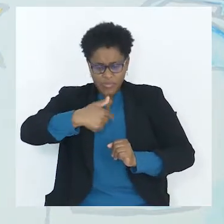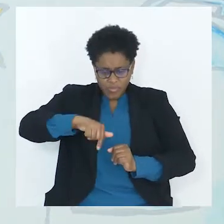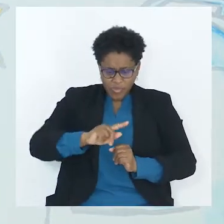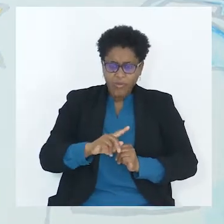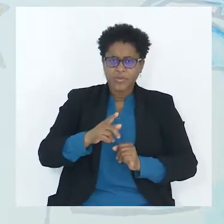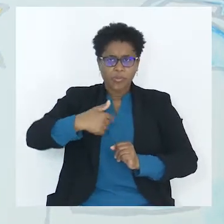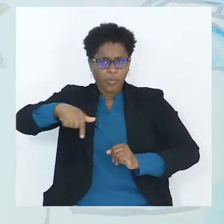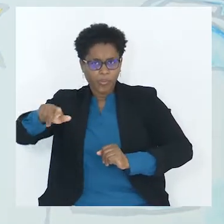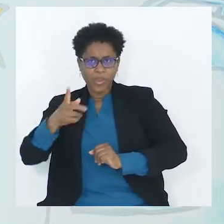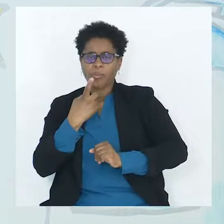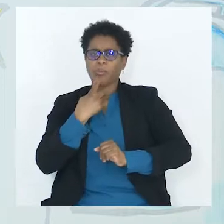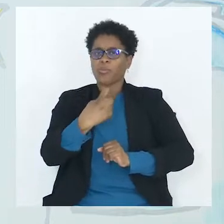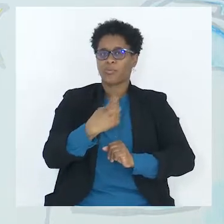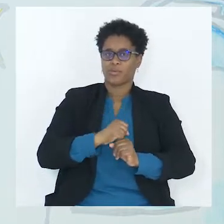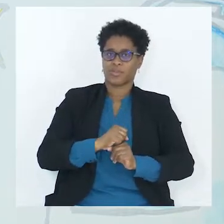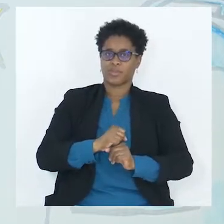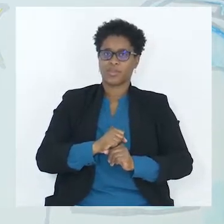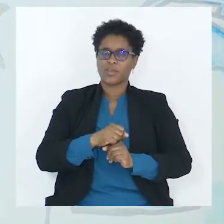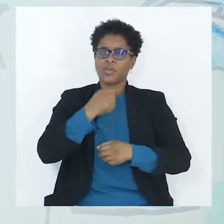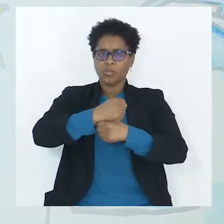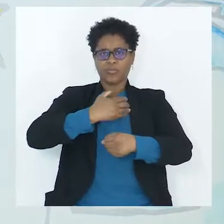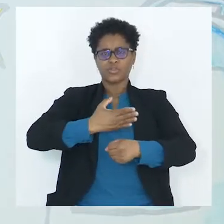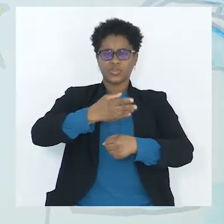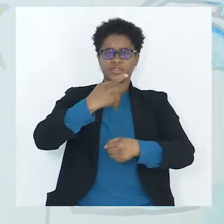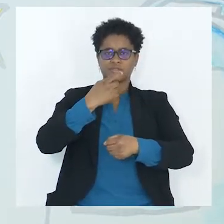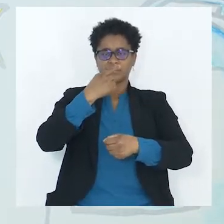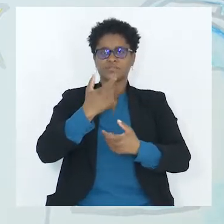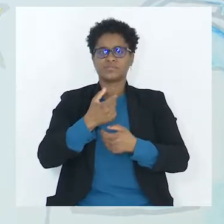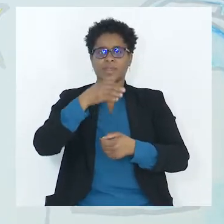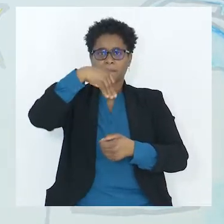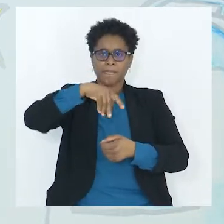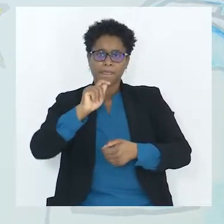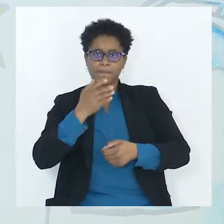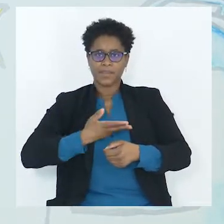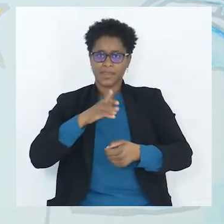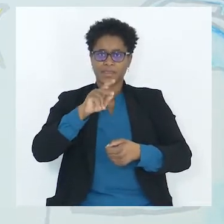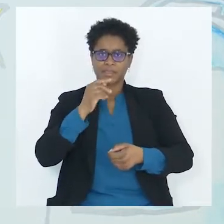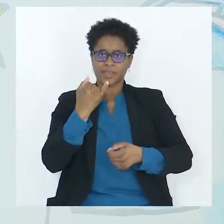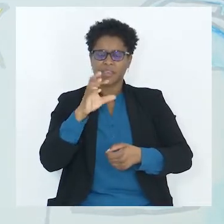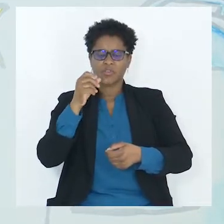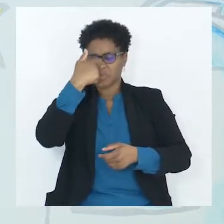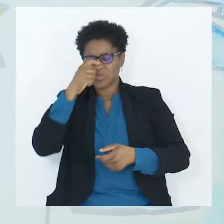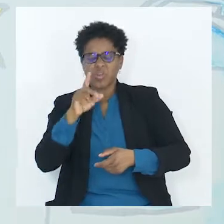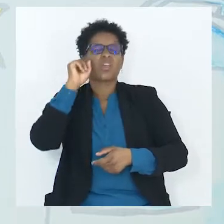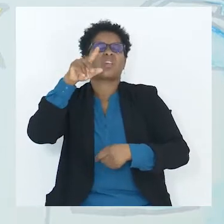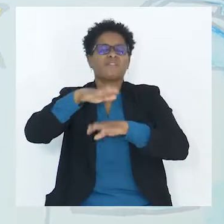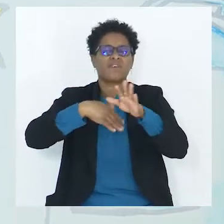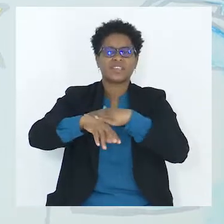Se formos perguntar a um pedreiro, uma pessoa, quem faz